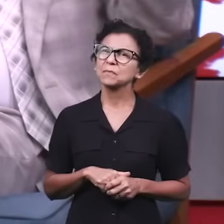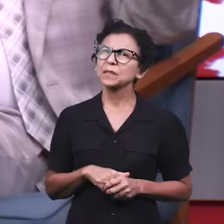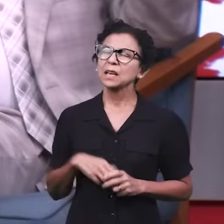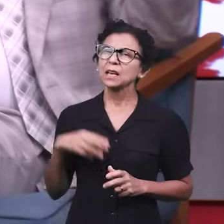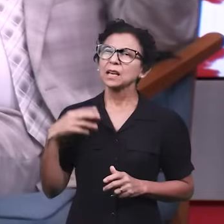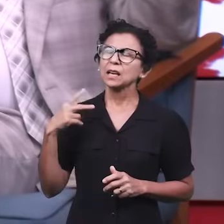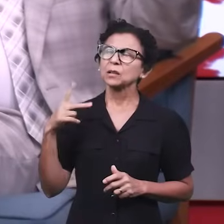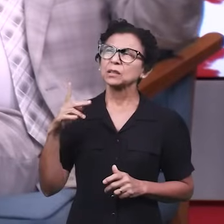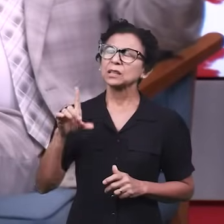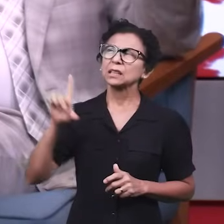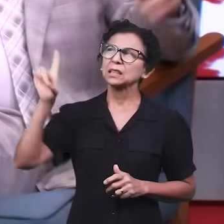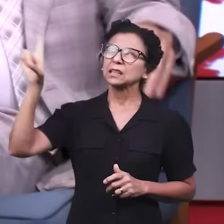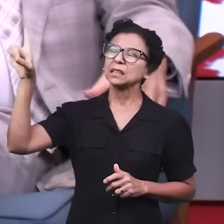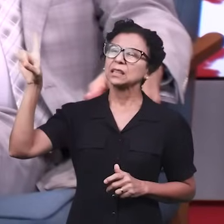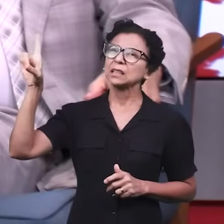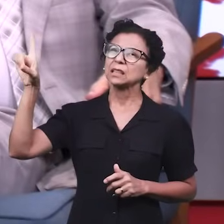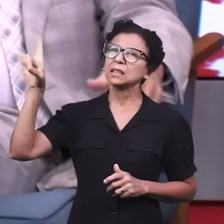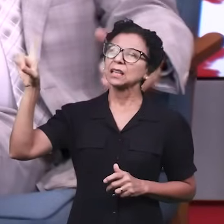Ele falou: o teu Deus